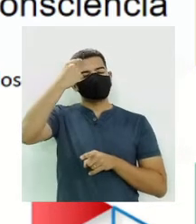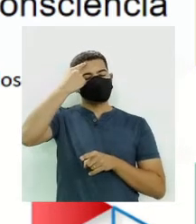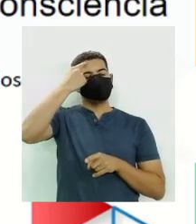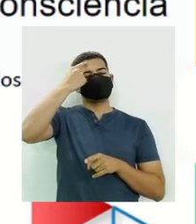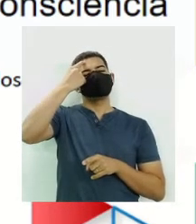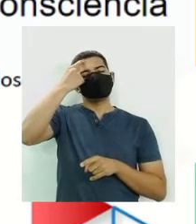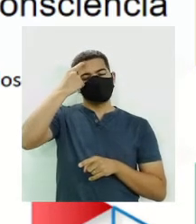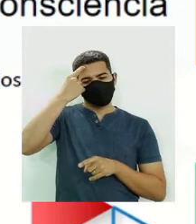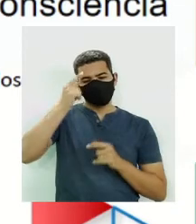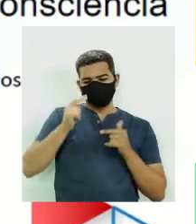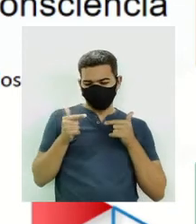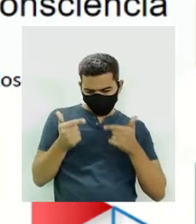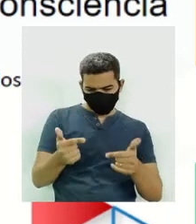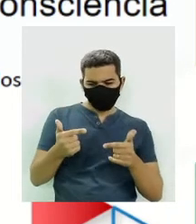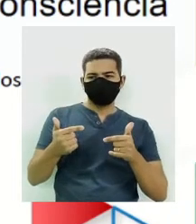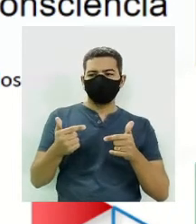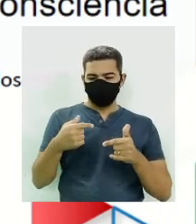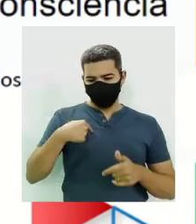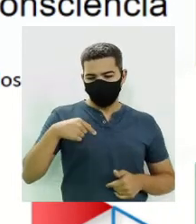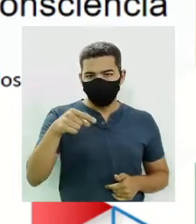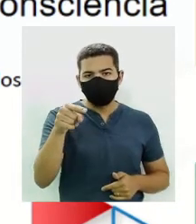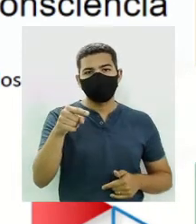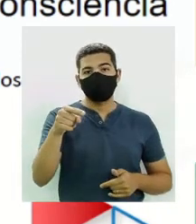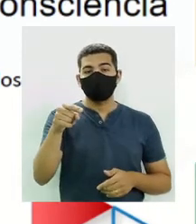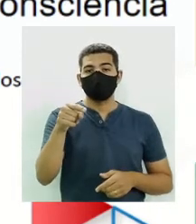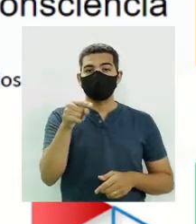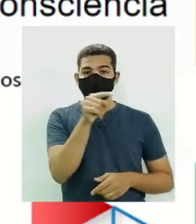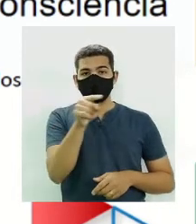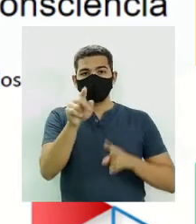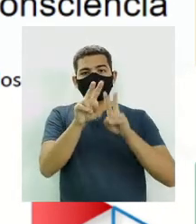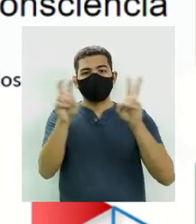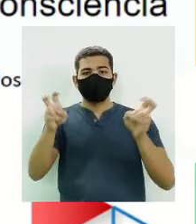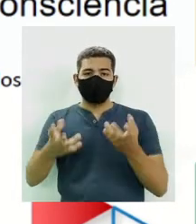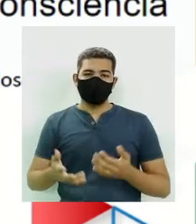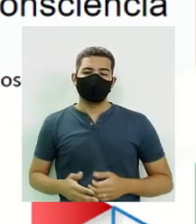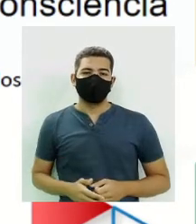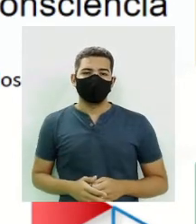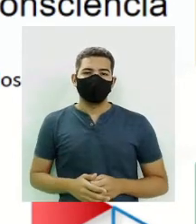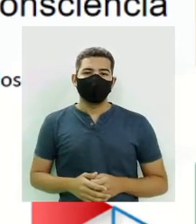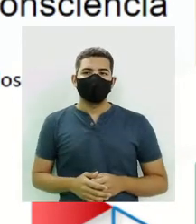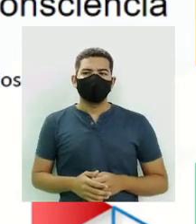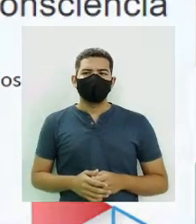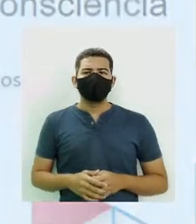atitude política em relação a esses temas. Aí a gente